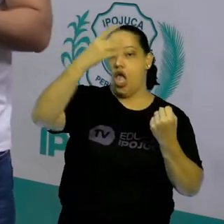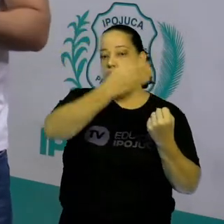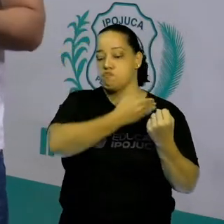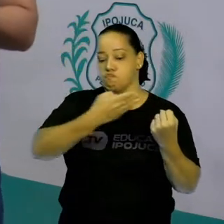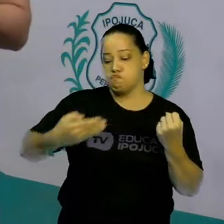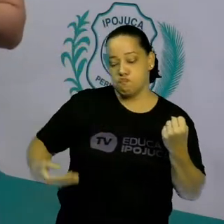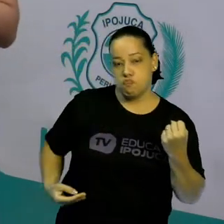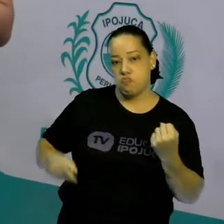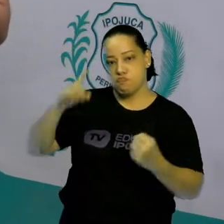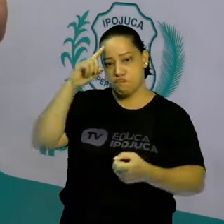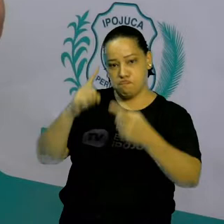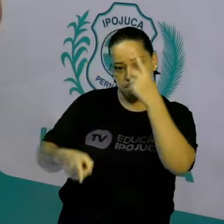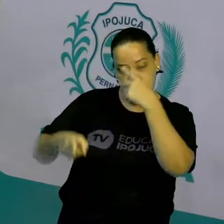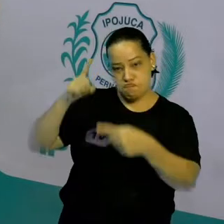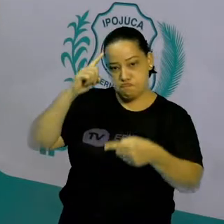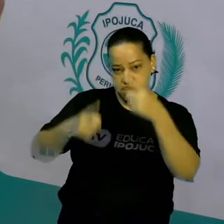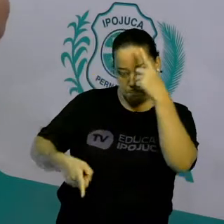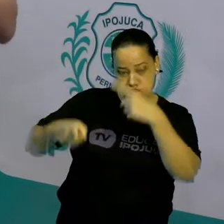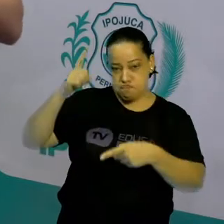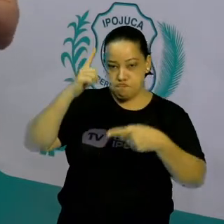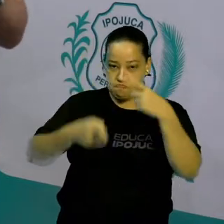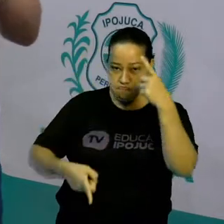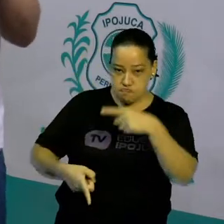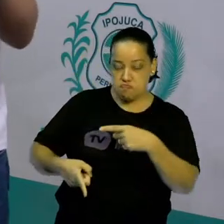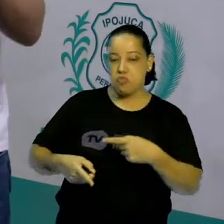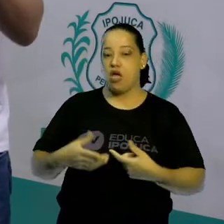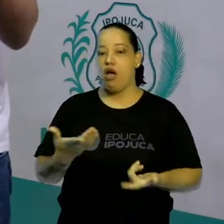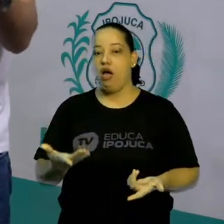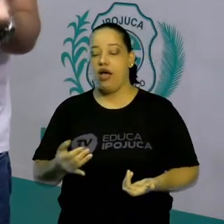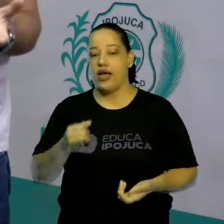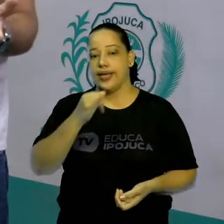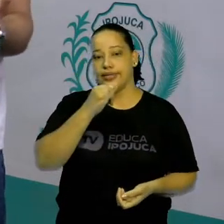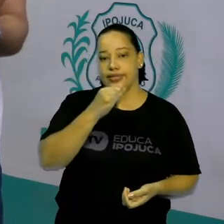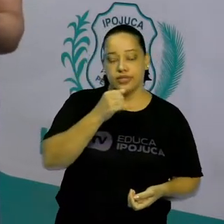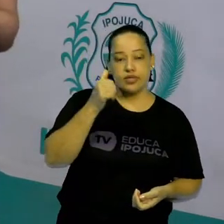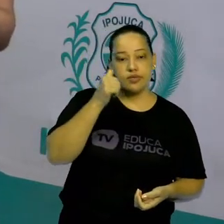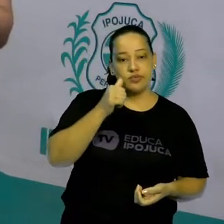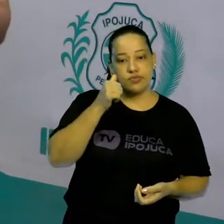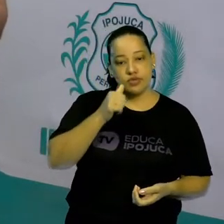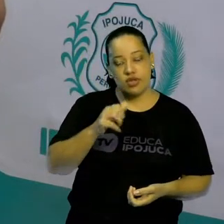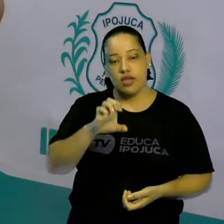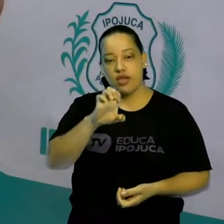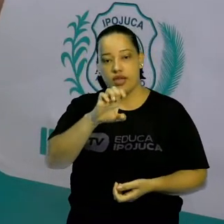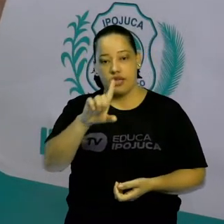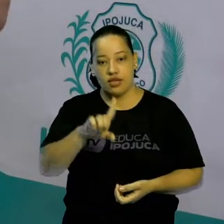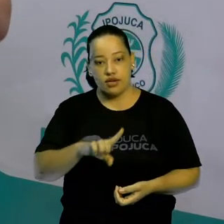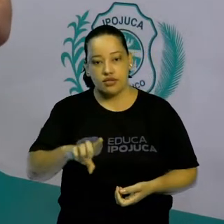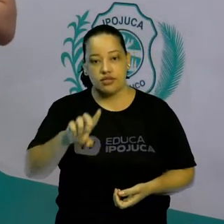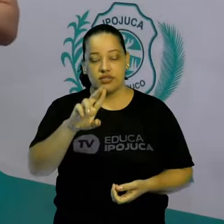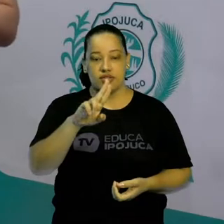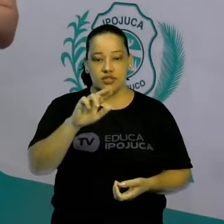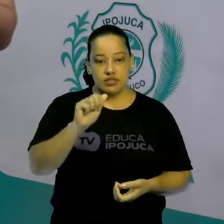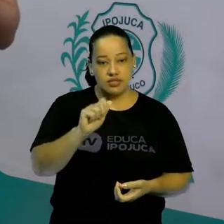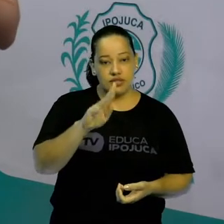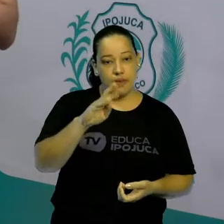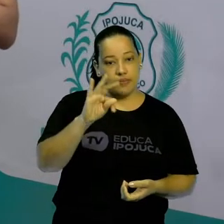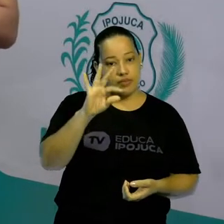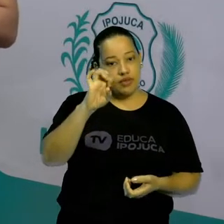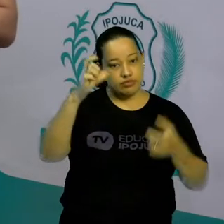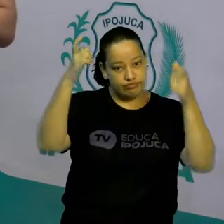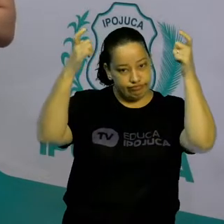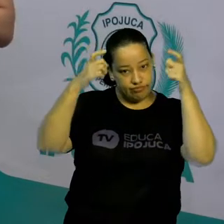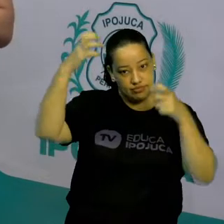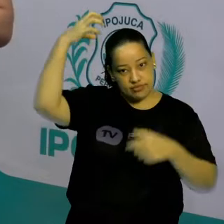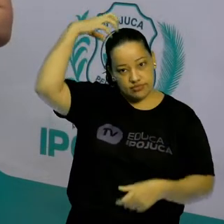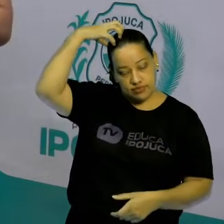que havia centralizado nas mãos dos reis, como por exemplo foi a Rainha Elizabeth Primeira, né, ele vai acabar justamente por causa